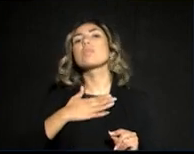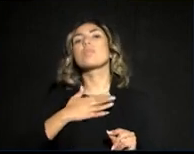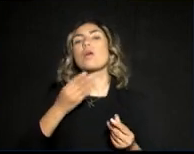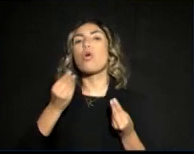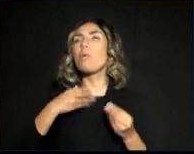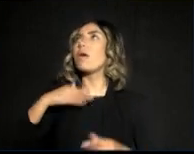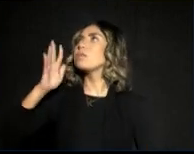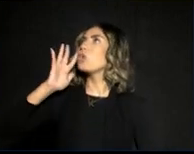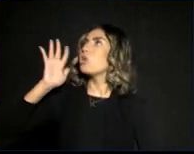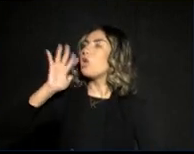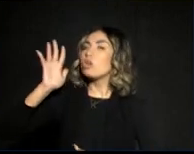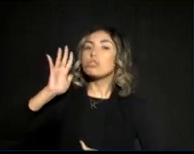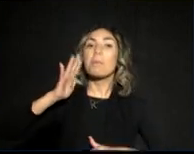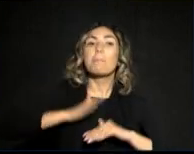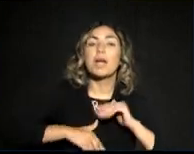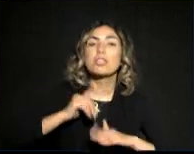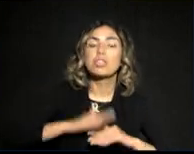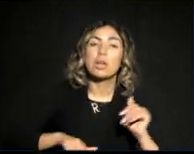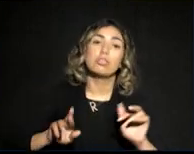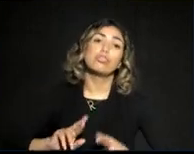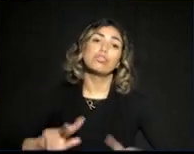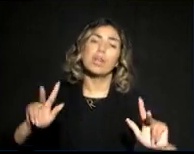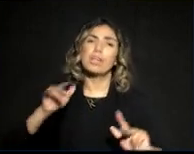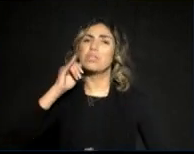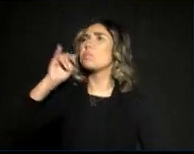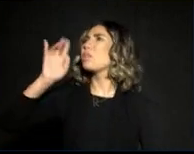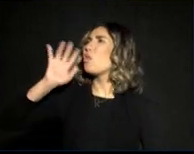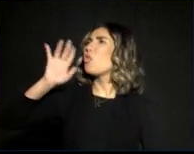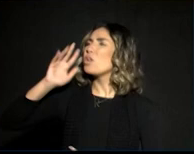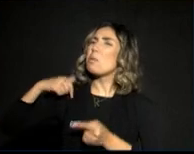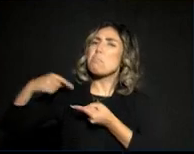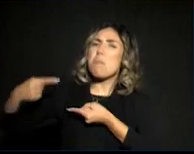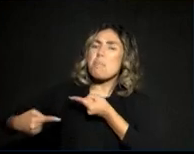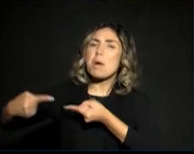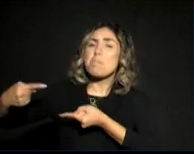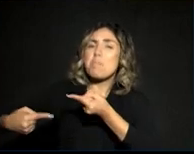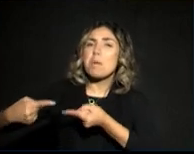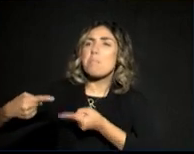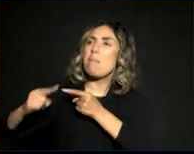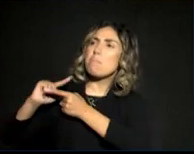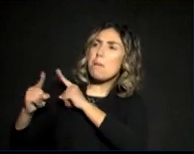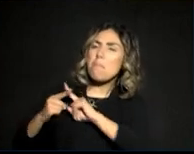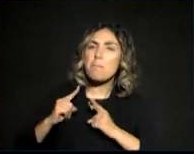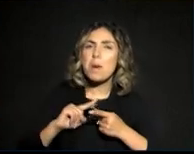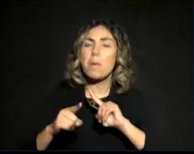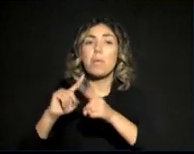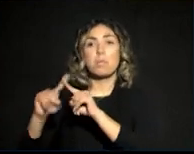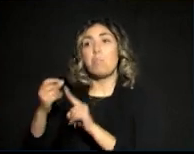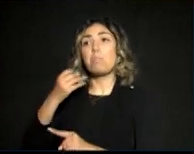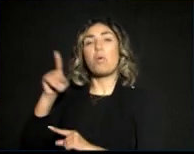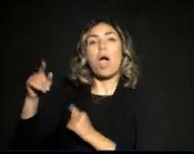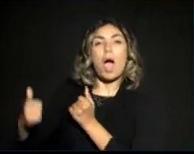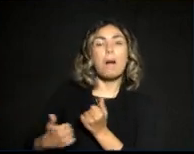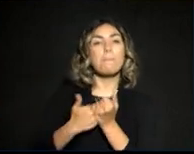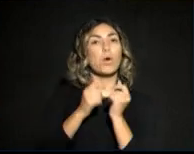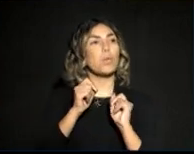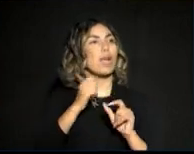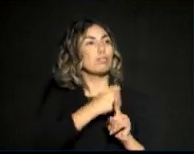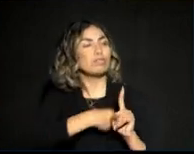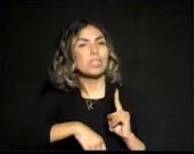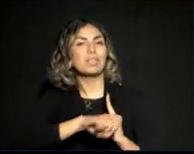questão prática né A questão ideológica sendo discutida no Parlamento ela tem a sua contribuição para a formação de uma sociedade né